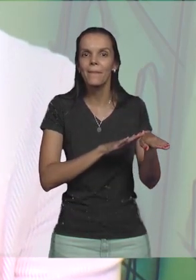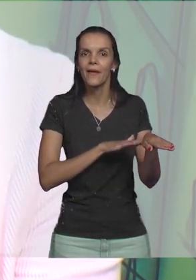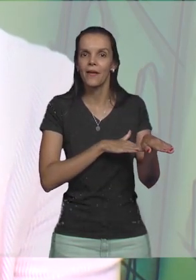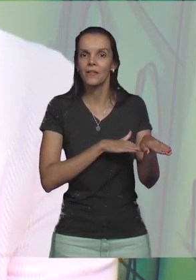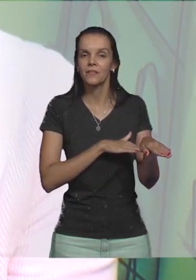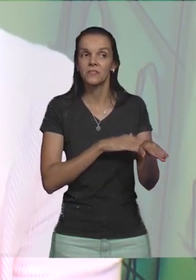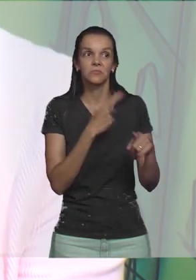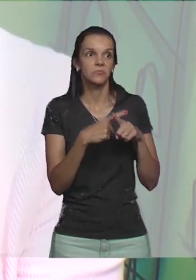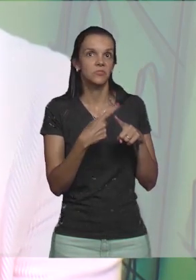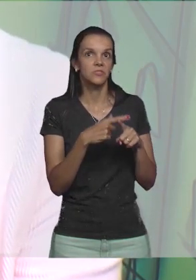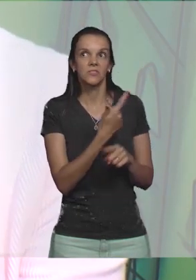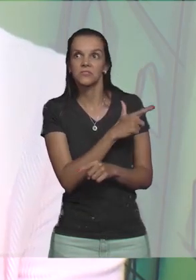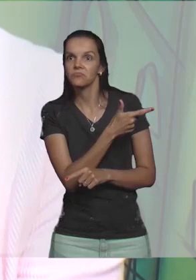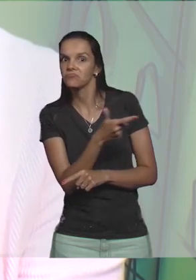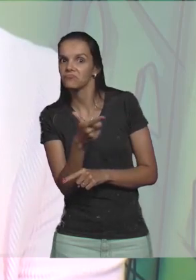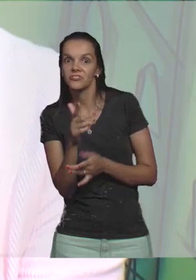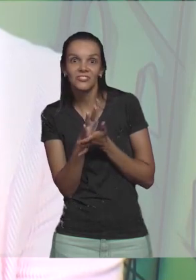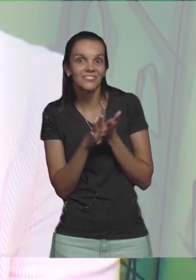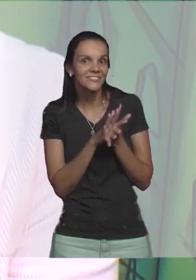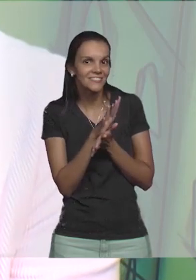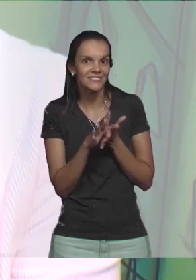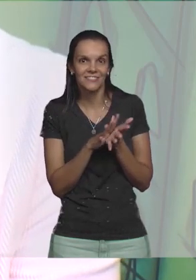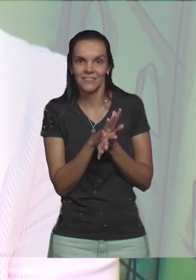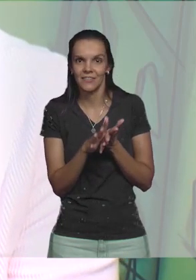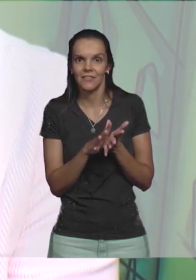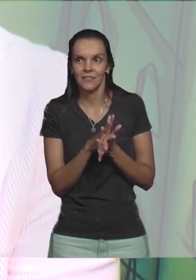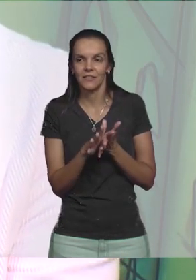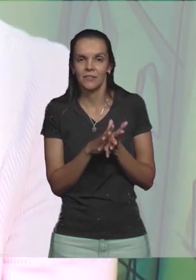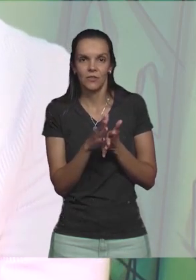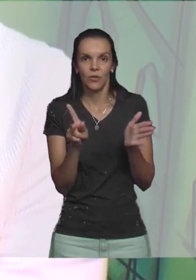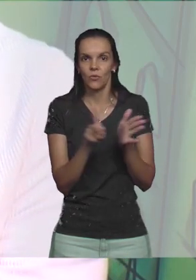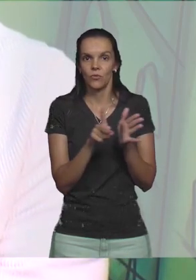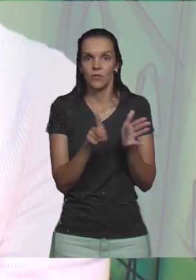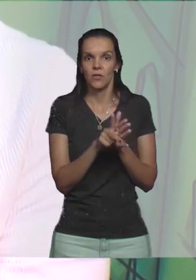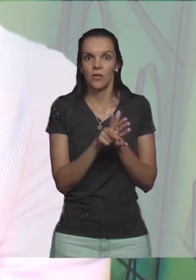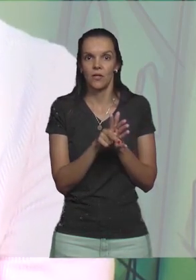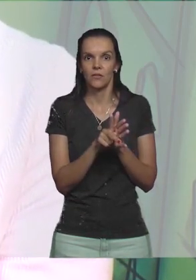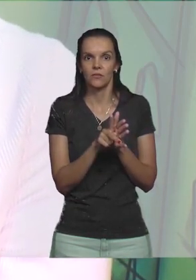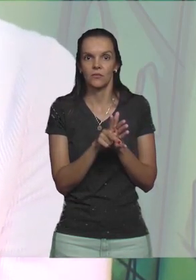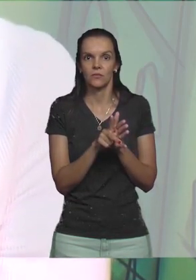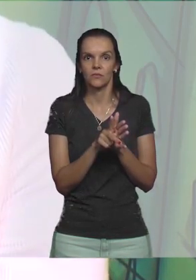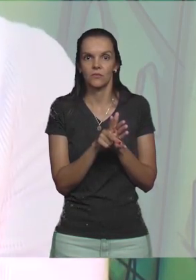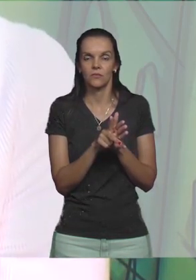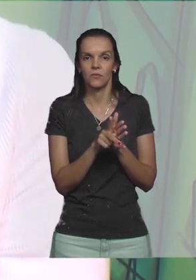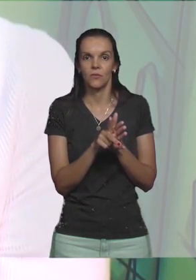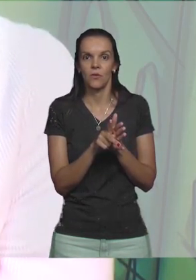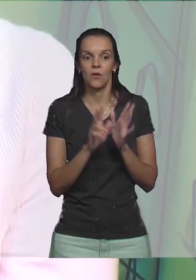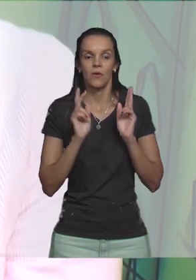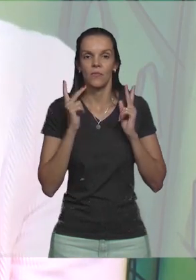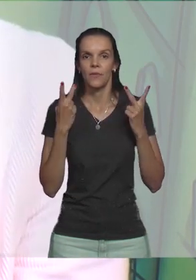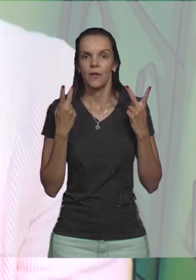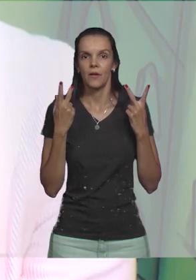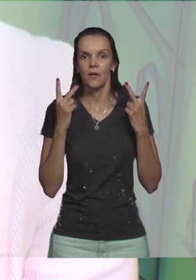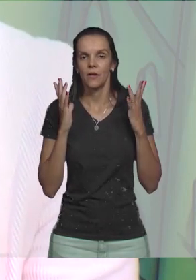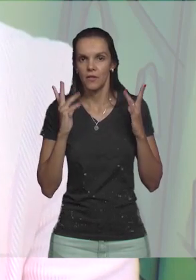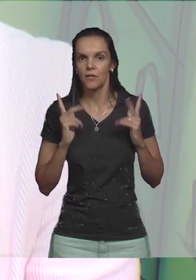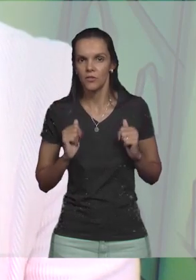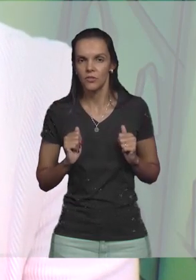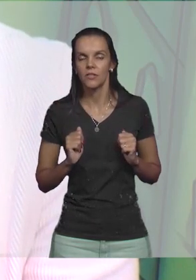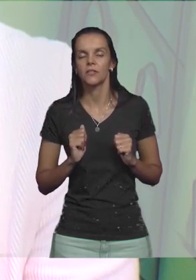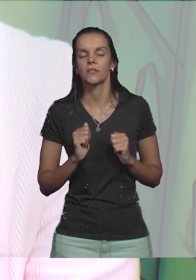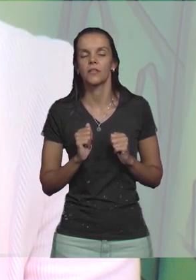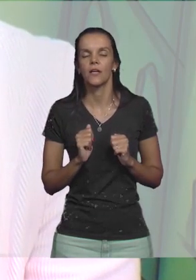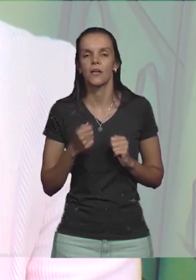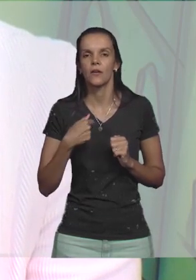até então tu não te enxergava em lugar nenhum, inclusive no cuidado com o teu próprio corpo, na tua higiene pessoal tu não te enxergava. Um exemplo que eu gosto muito